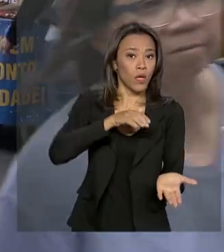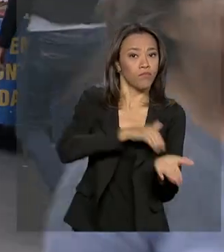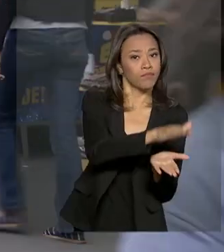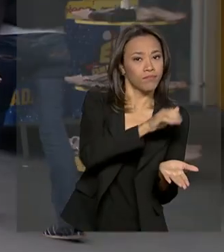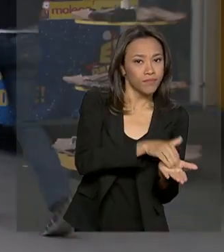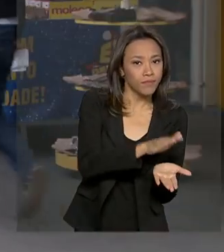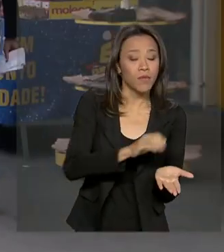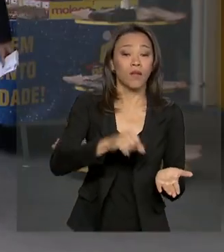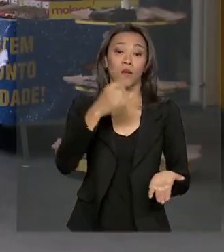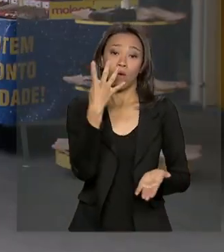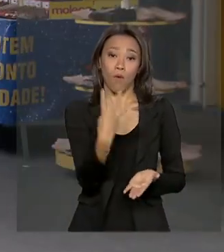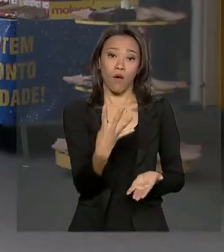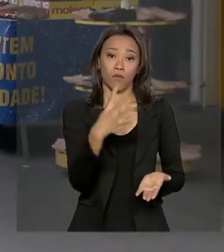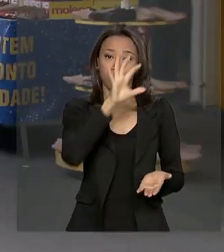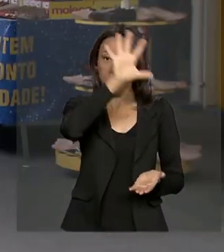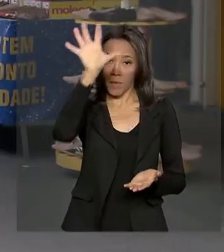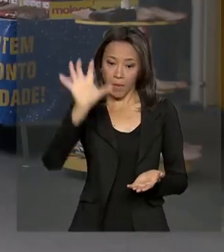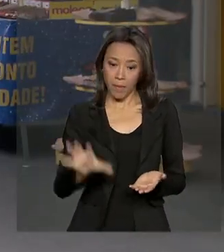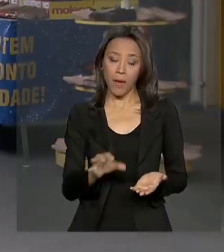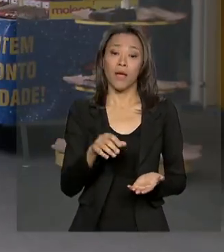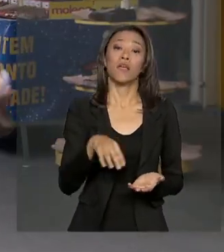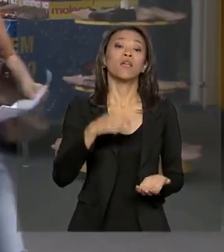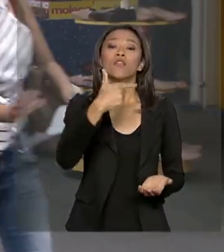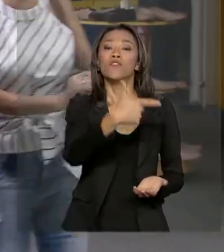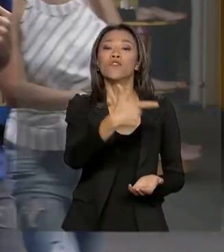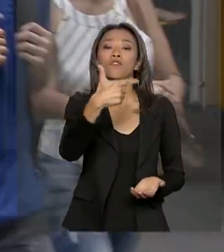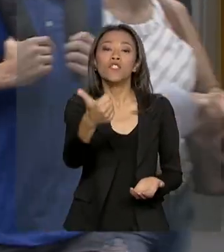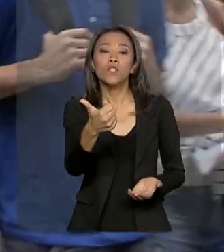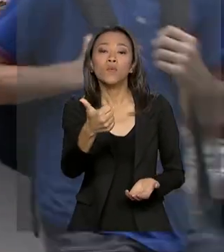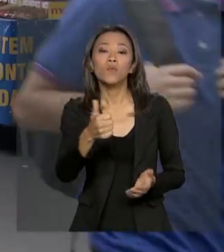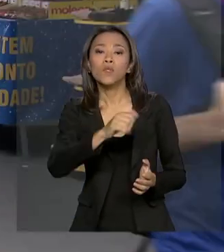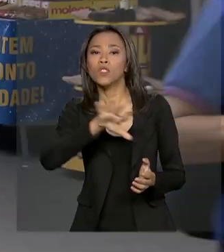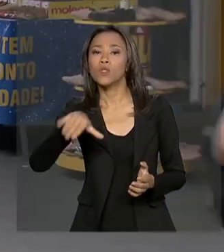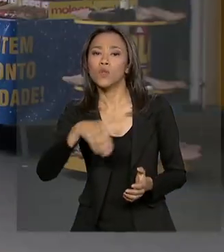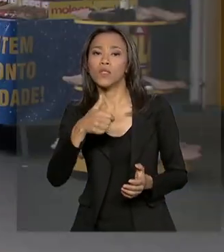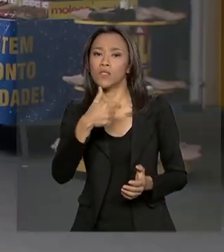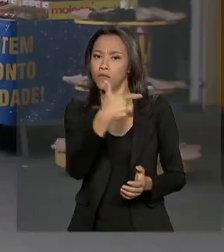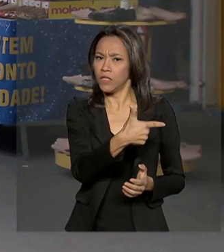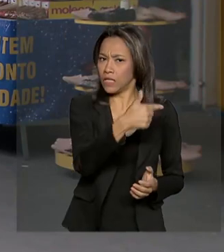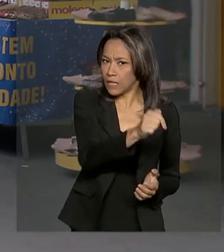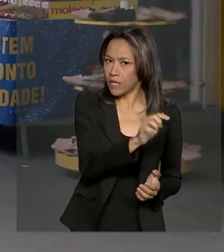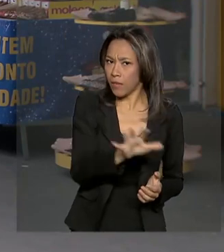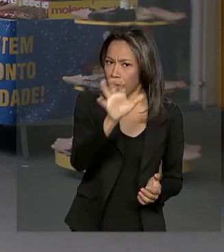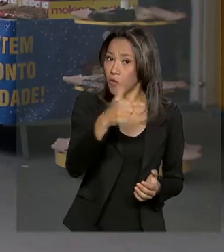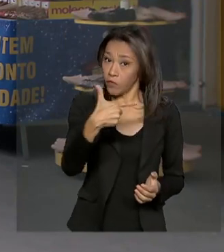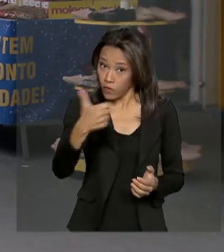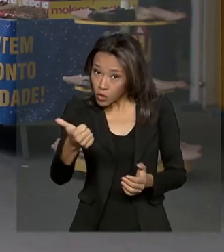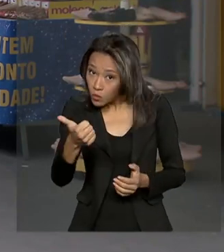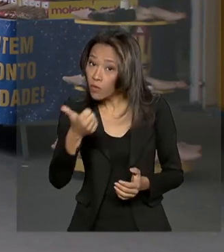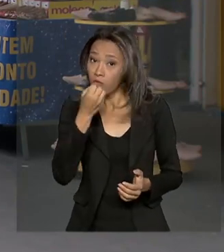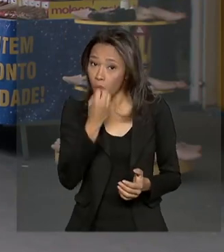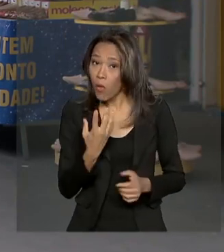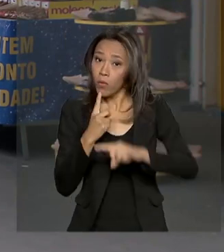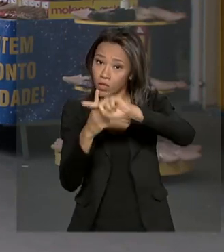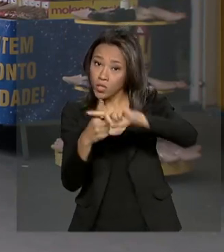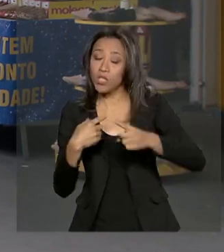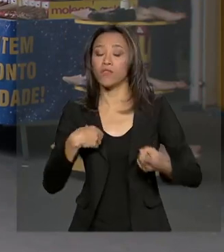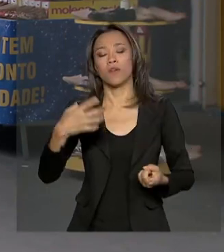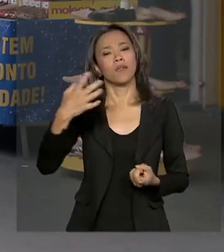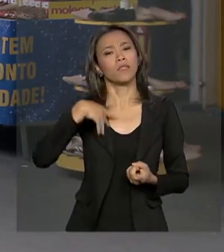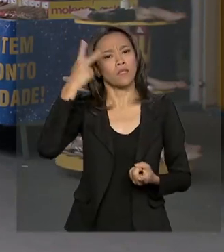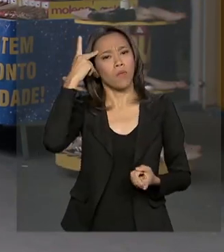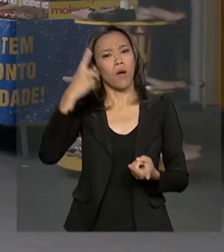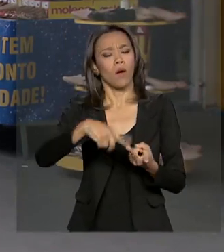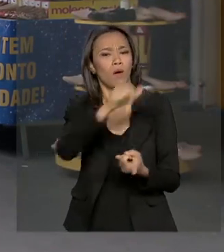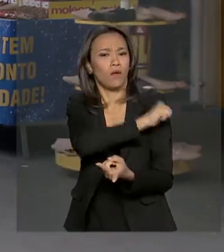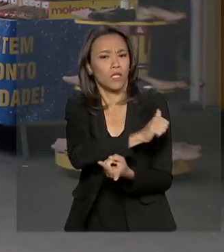cinco regiões e 21 das 27 unidades da federação registraram saldo positivo com destaque para são paulo rio de janeiro